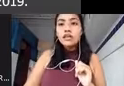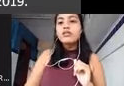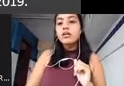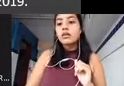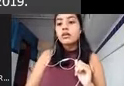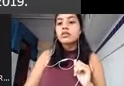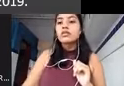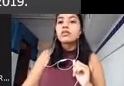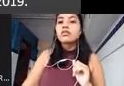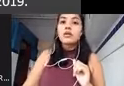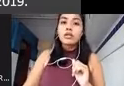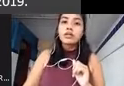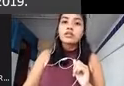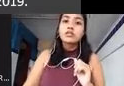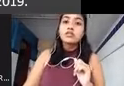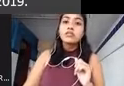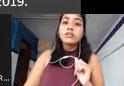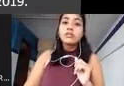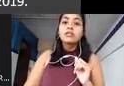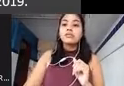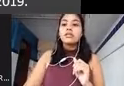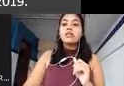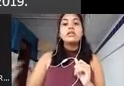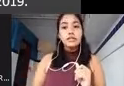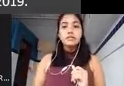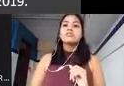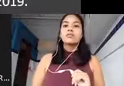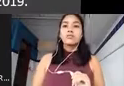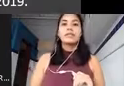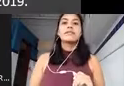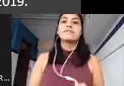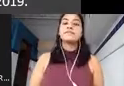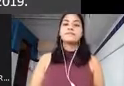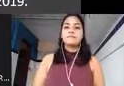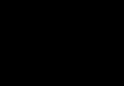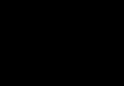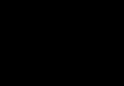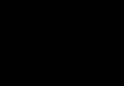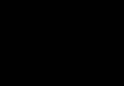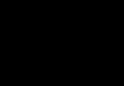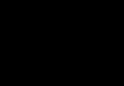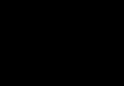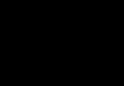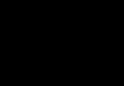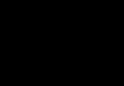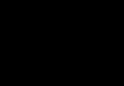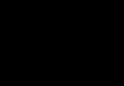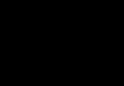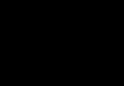prejudicam e afetam a qualidade de vida dessas famílias. E é isso. Obrigada.